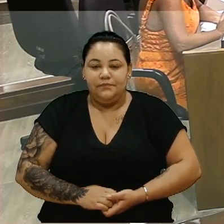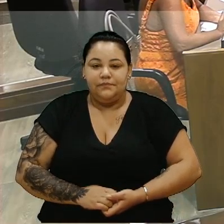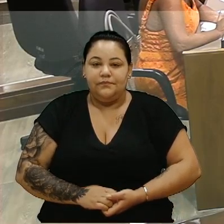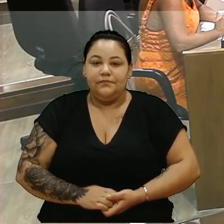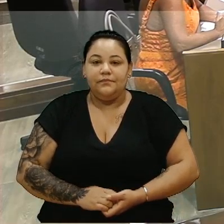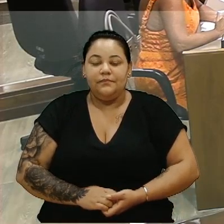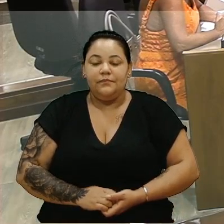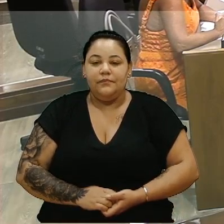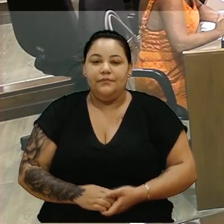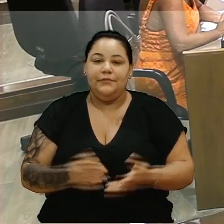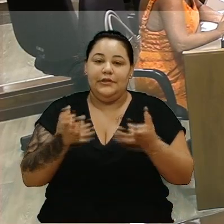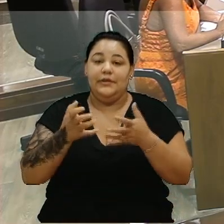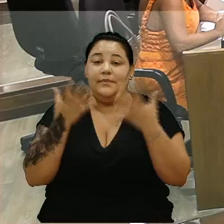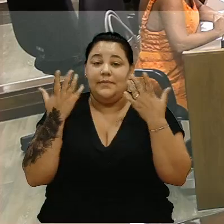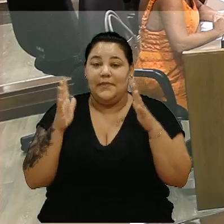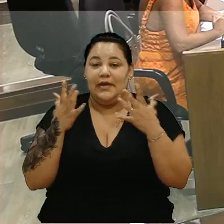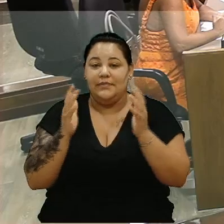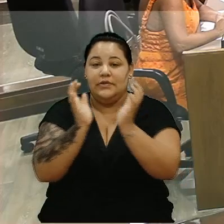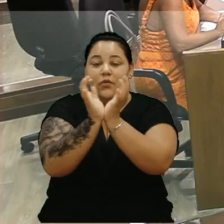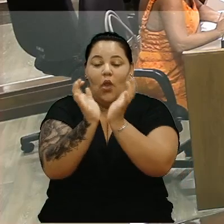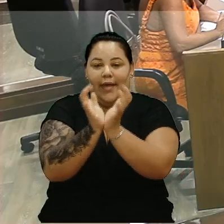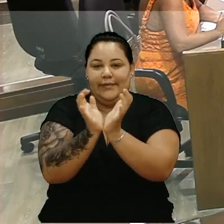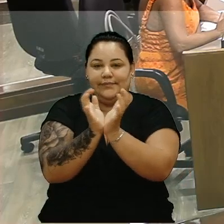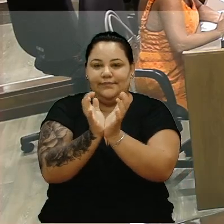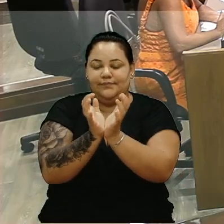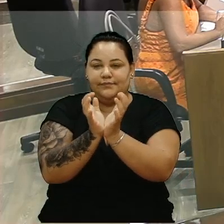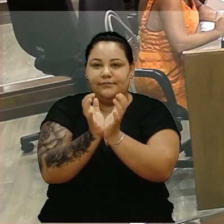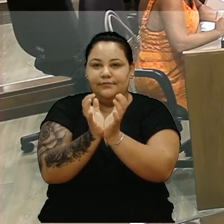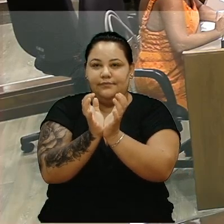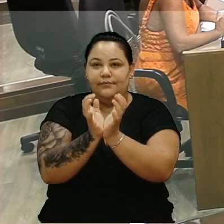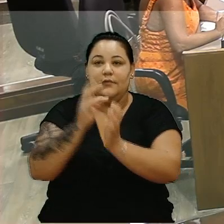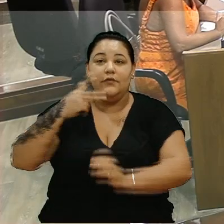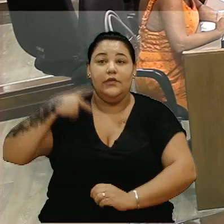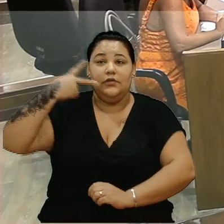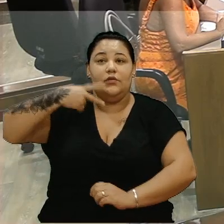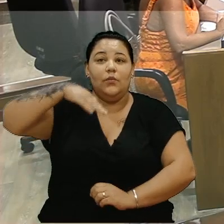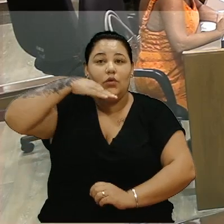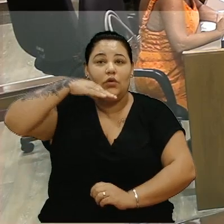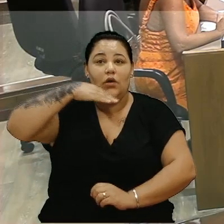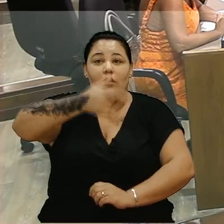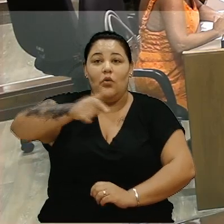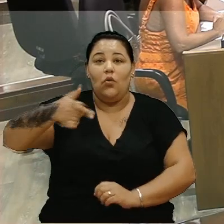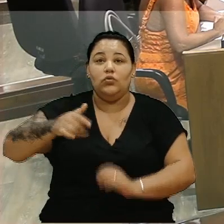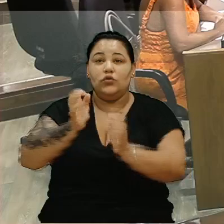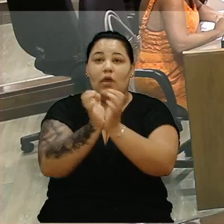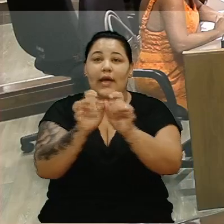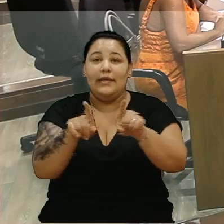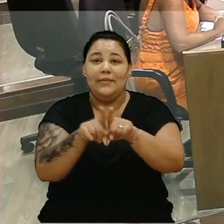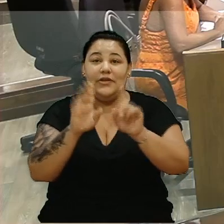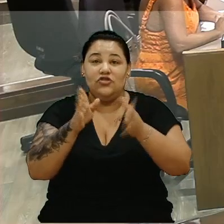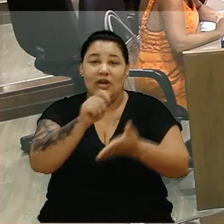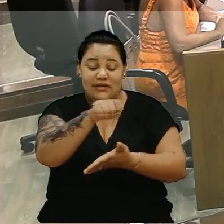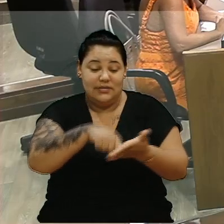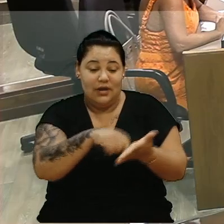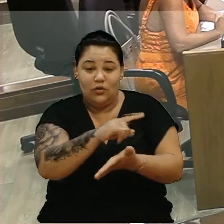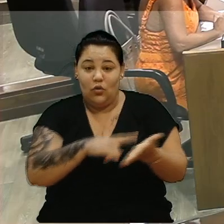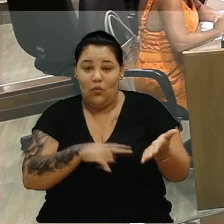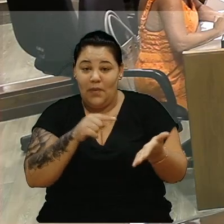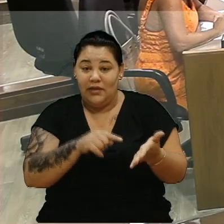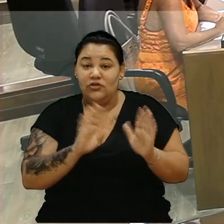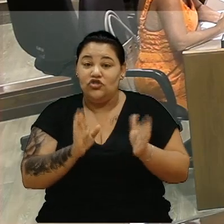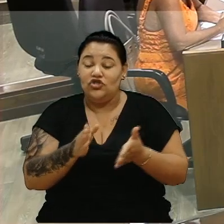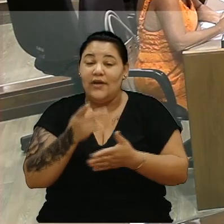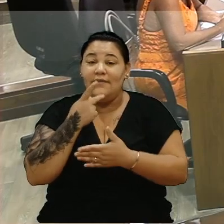Parabenizar o colega de partido, vereador Bortolas, demais colegas também assinaram a frente parlamentar e já fazendo eco a tudo que foi dito